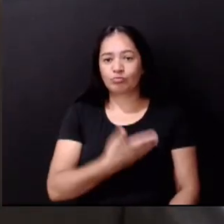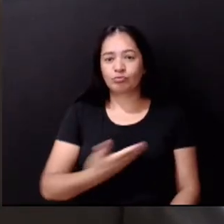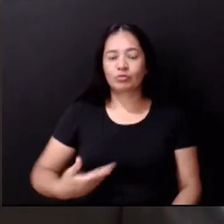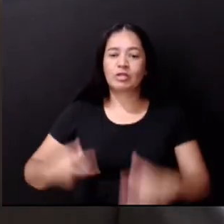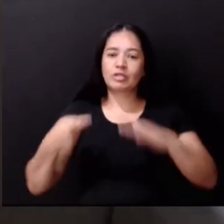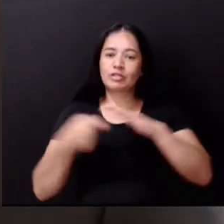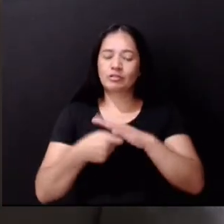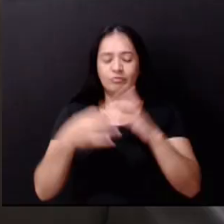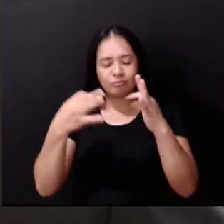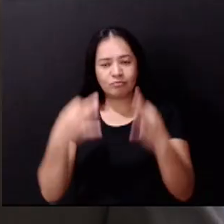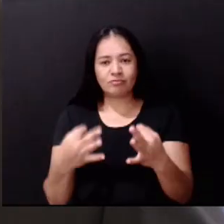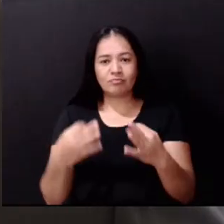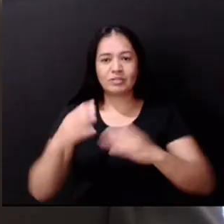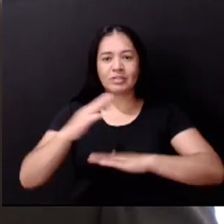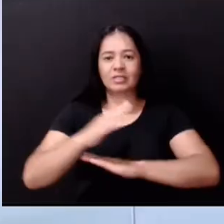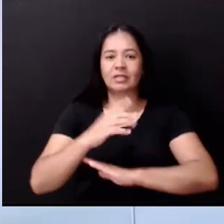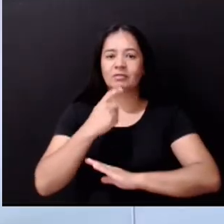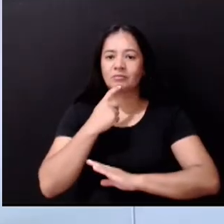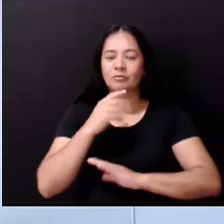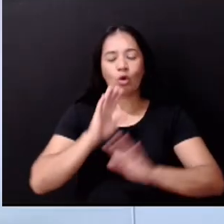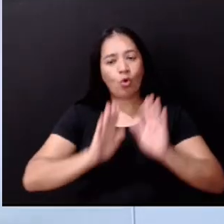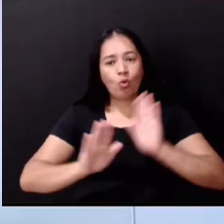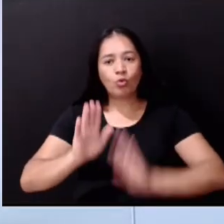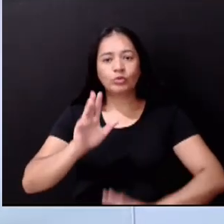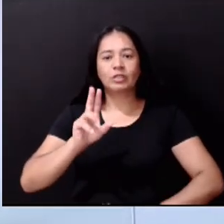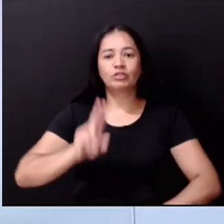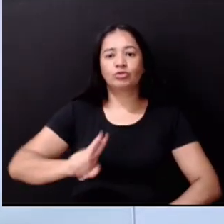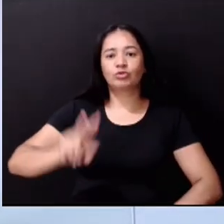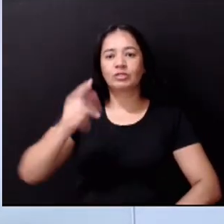grande com o uso do recurso público.